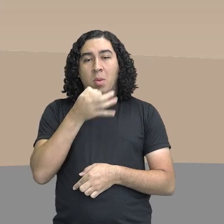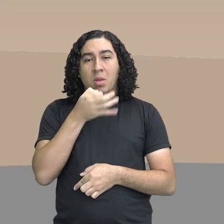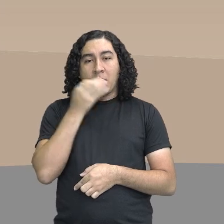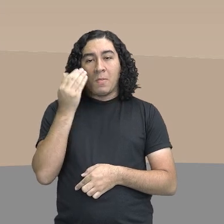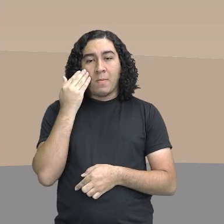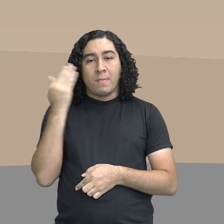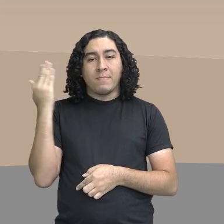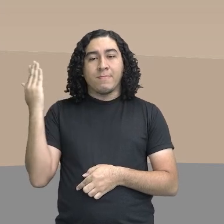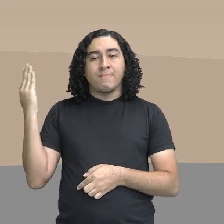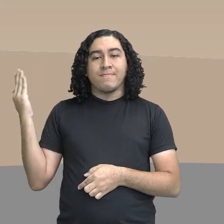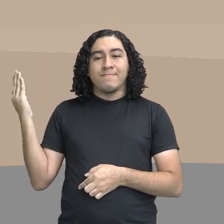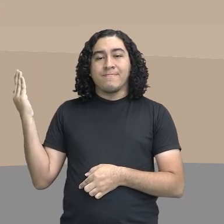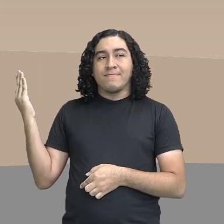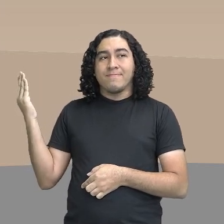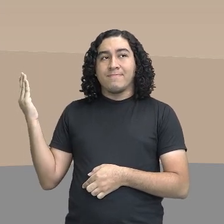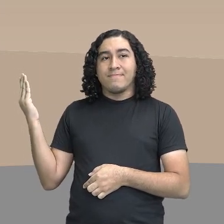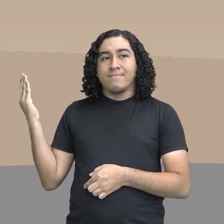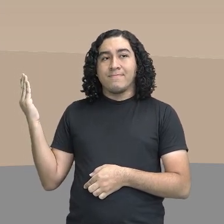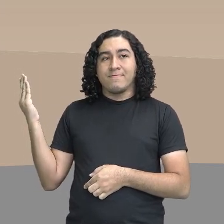Dê uma olhada.